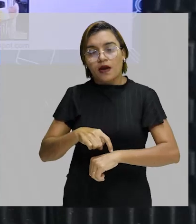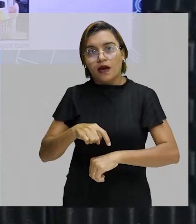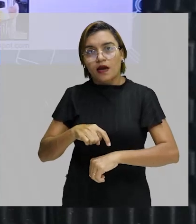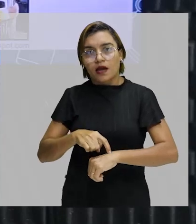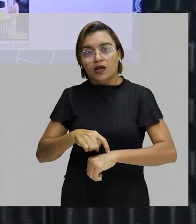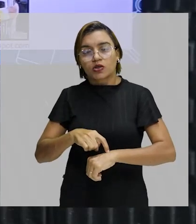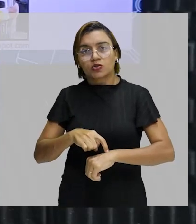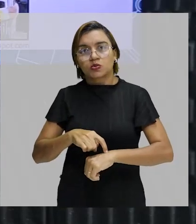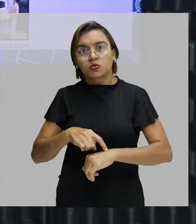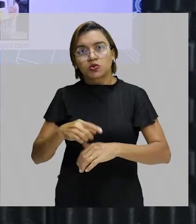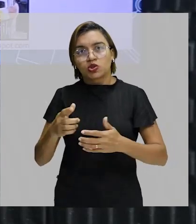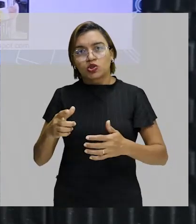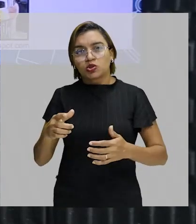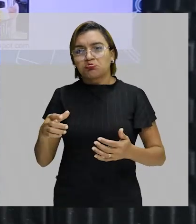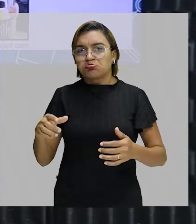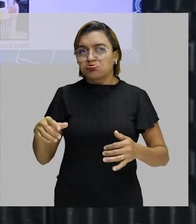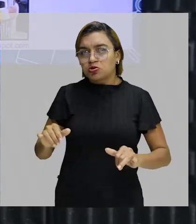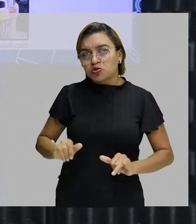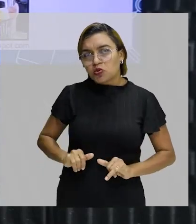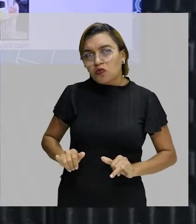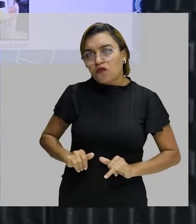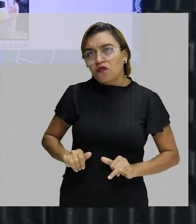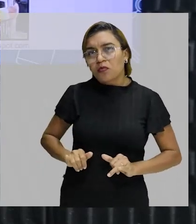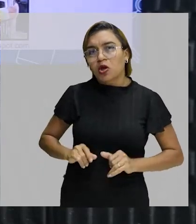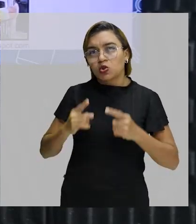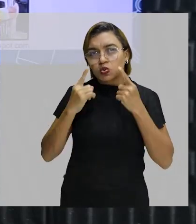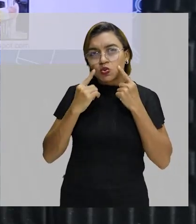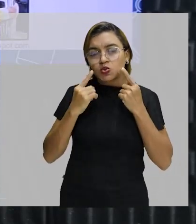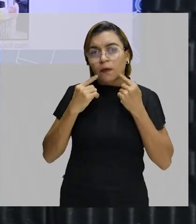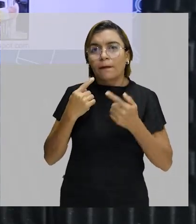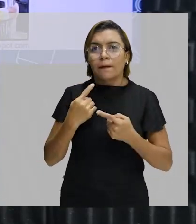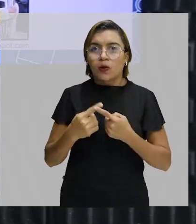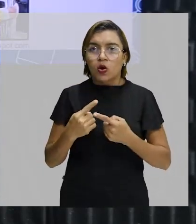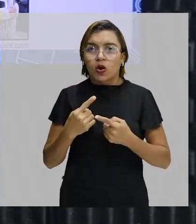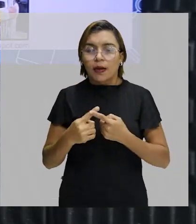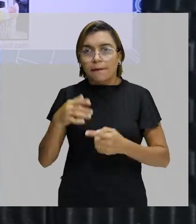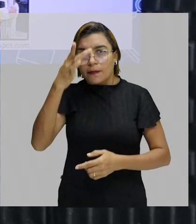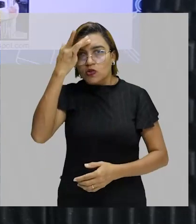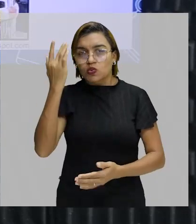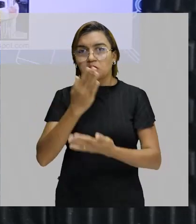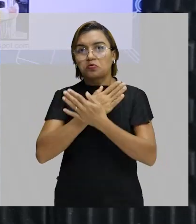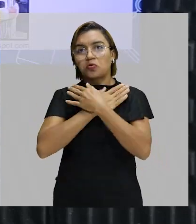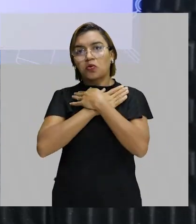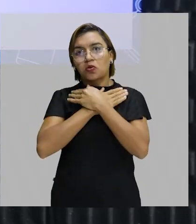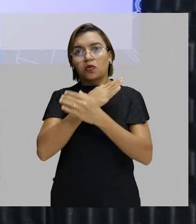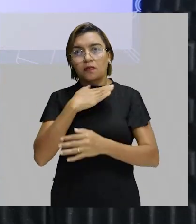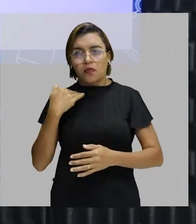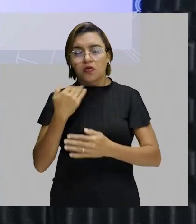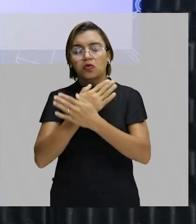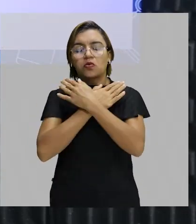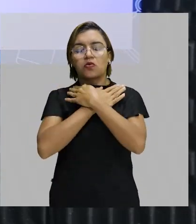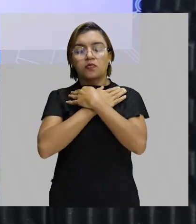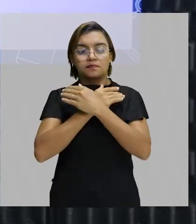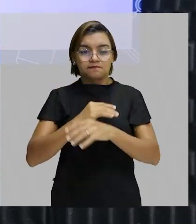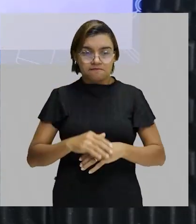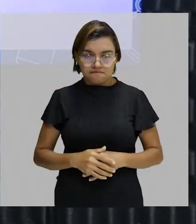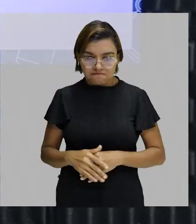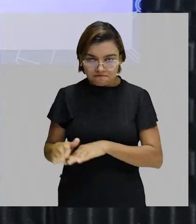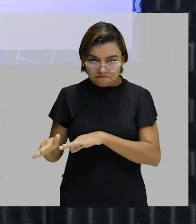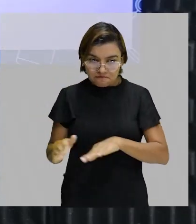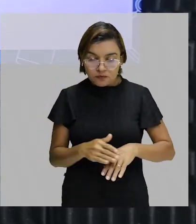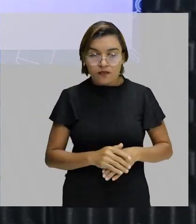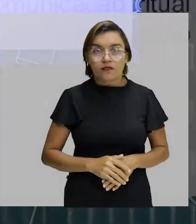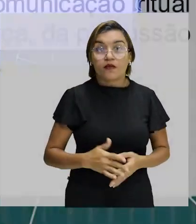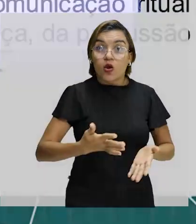a tribo está passando. Então, esses são os dois tipos de dança aqui indígenas que eu trouxe para vocês. O